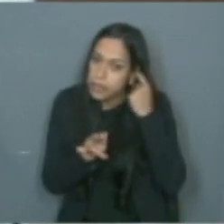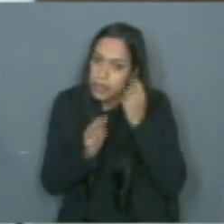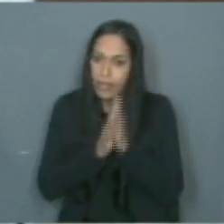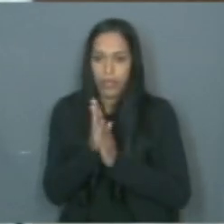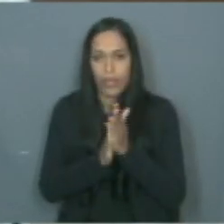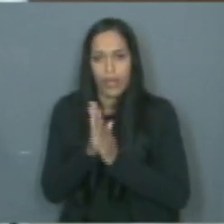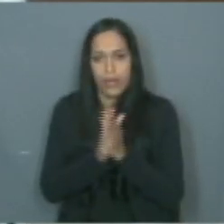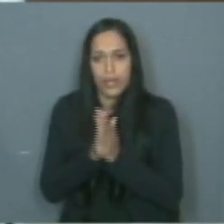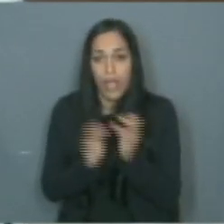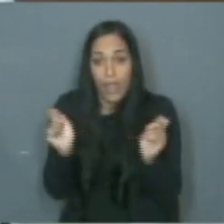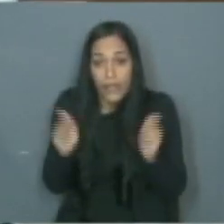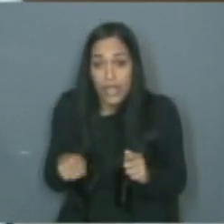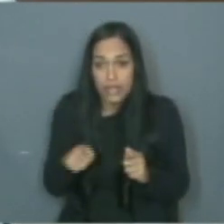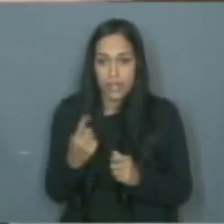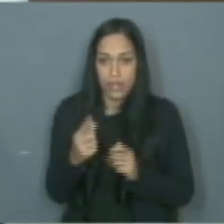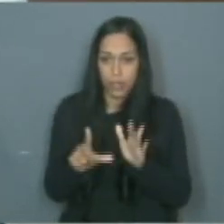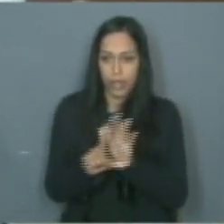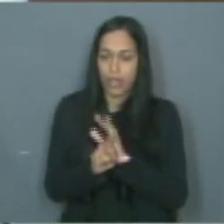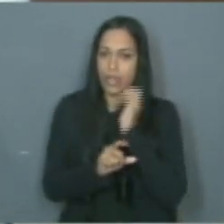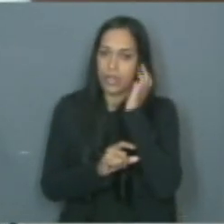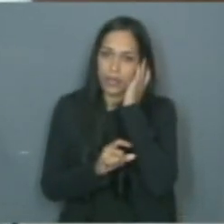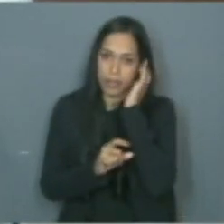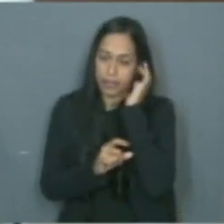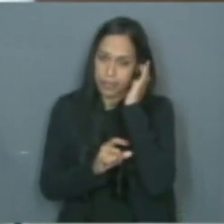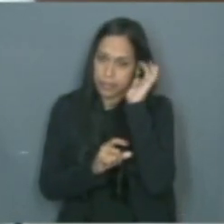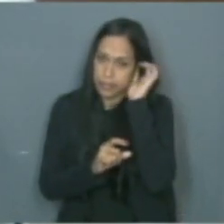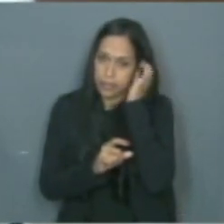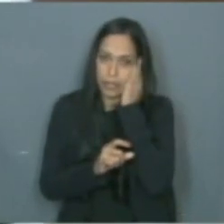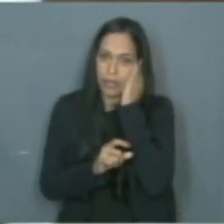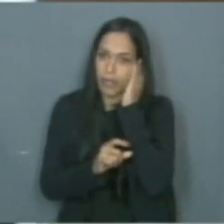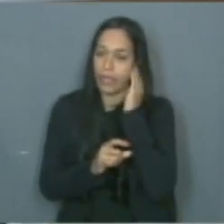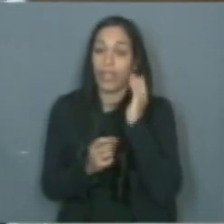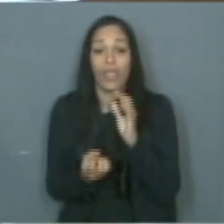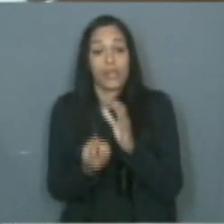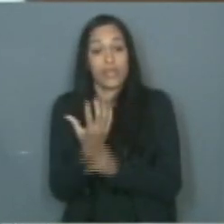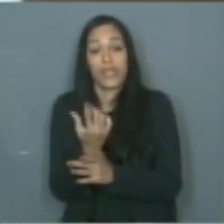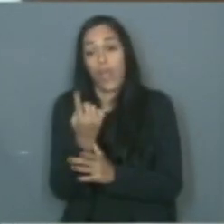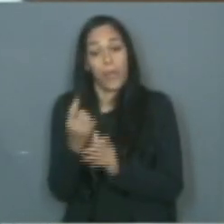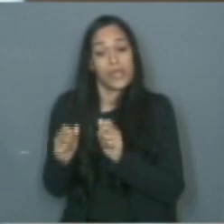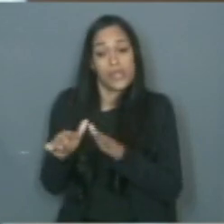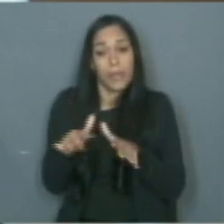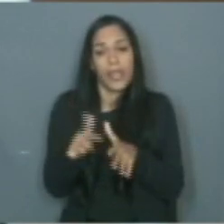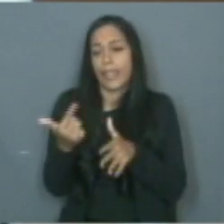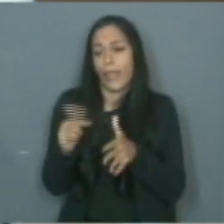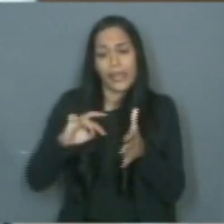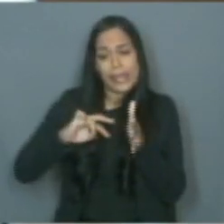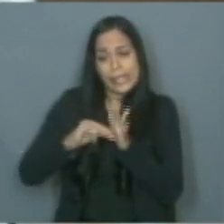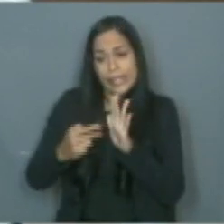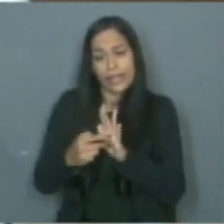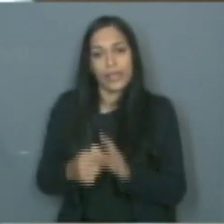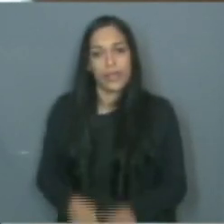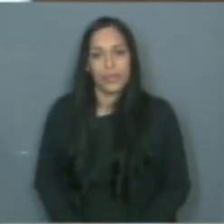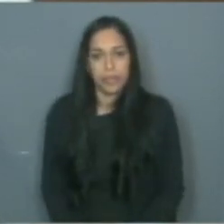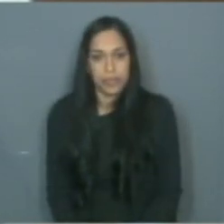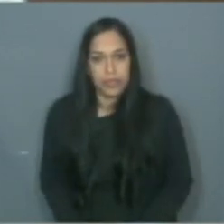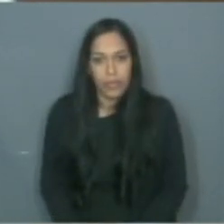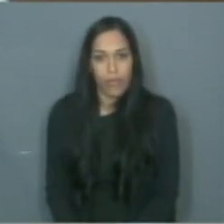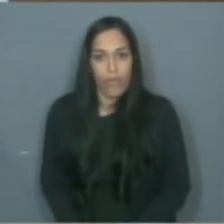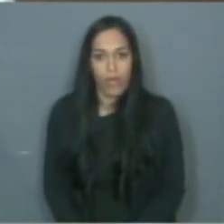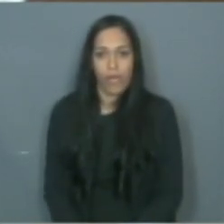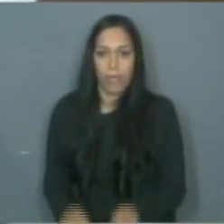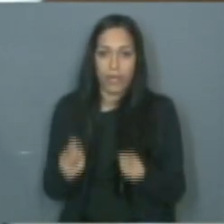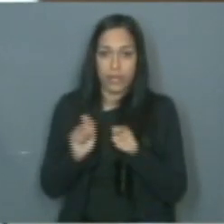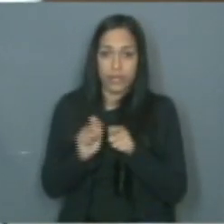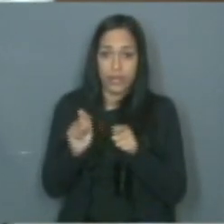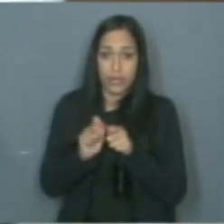lei? Criar apenas uma semana. Não tem mais nenhum sentido. Mas foi isso que foi